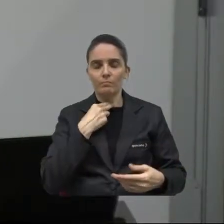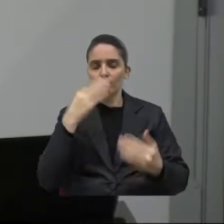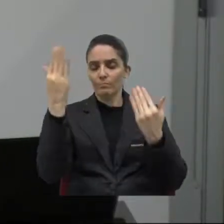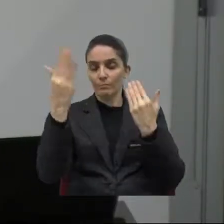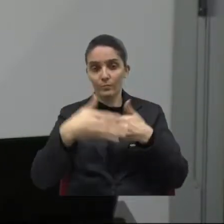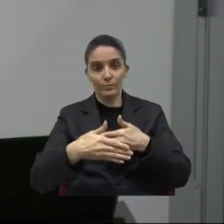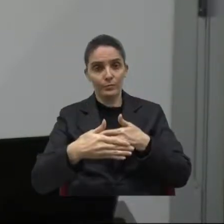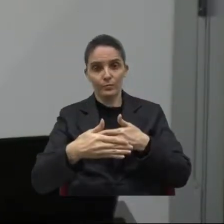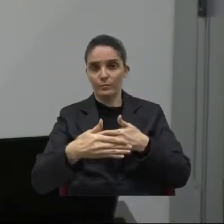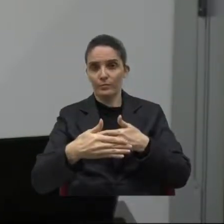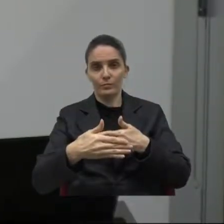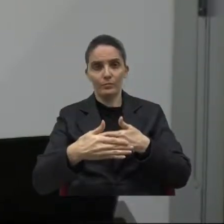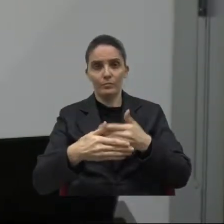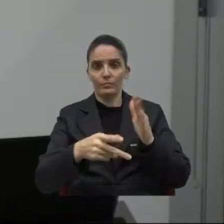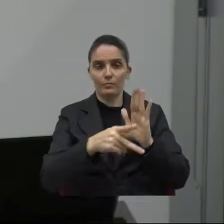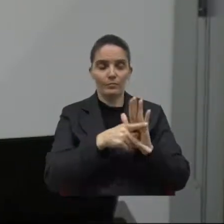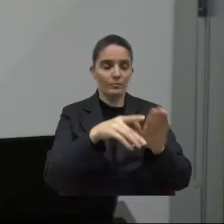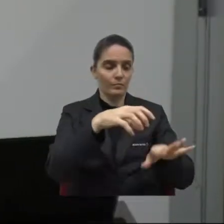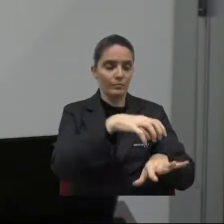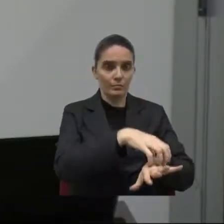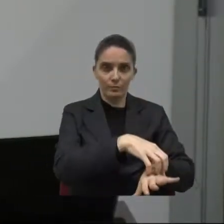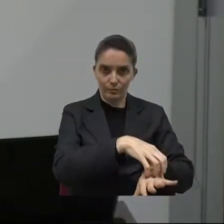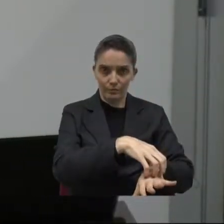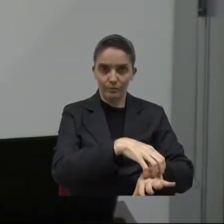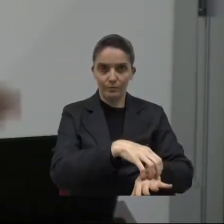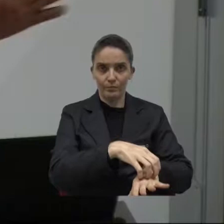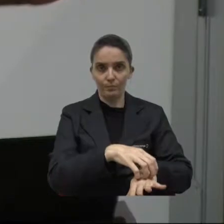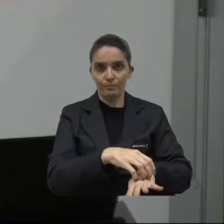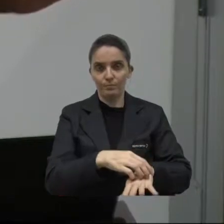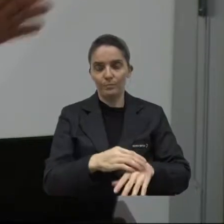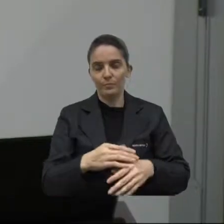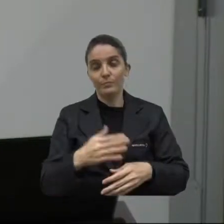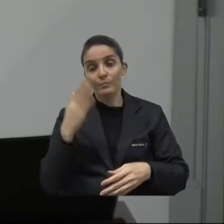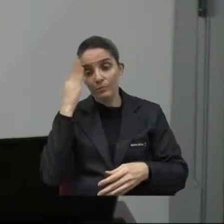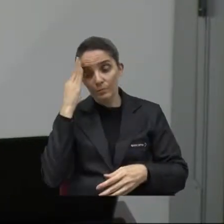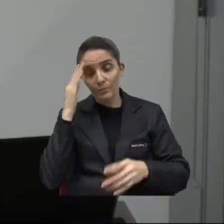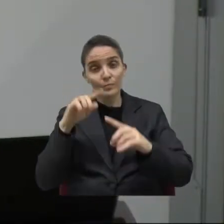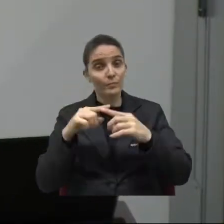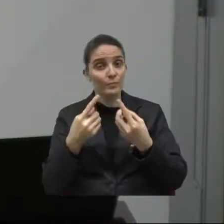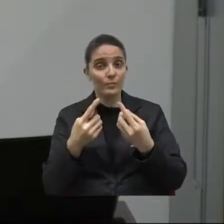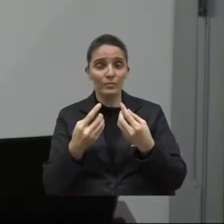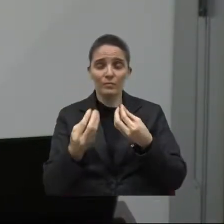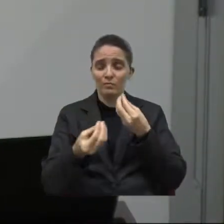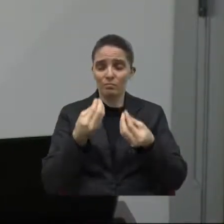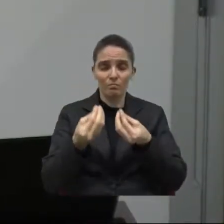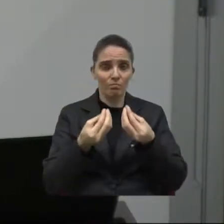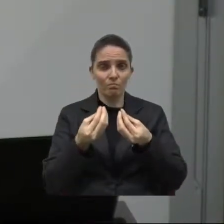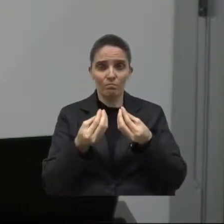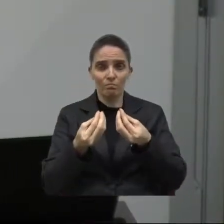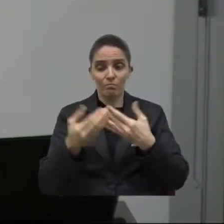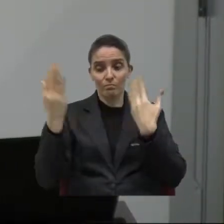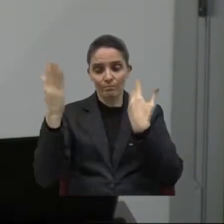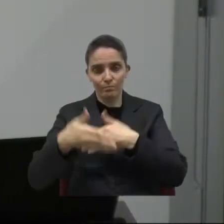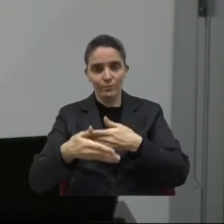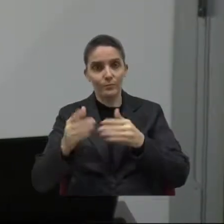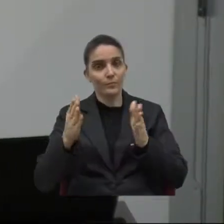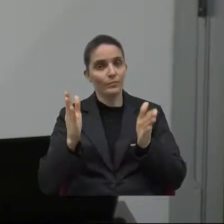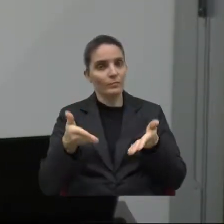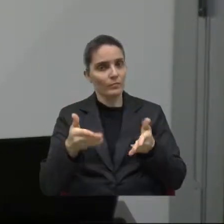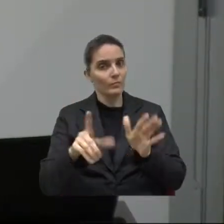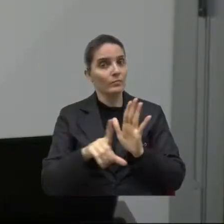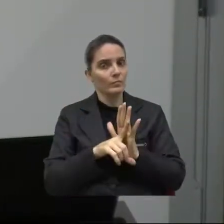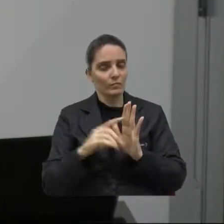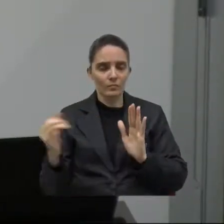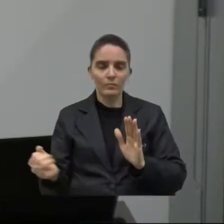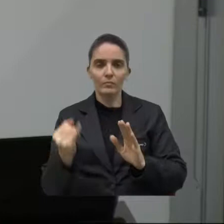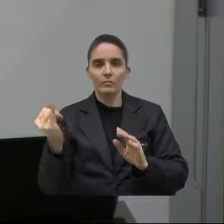que era daquele centro comunitário. Tinha-se quase certeza, mas não tinha como comprovar. Então, essa lei do vereador Cleito é muito